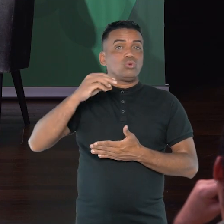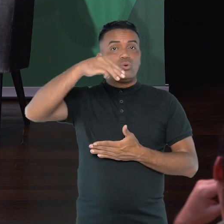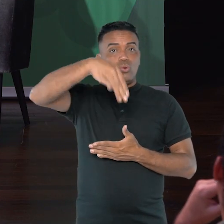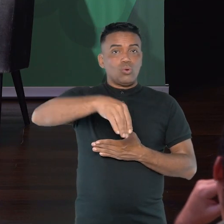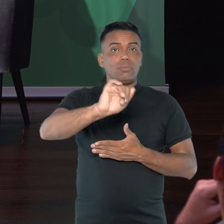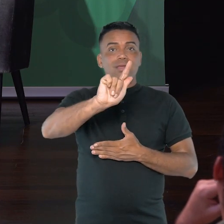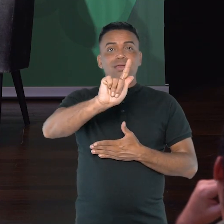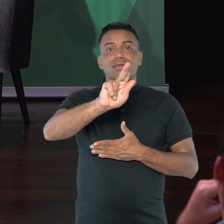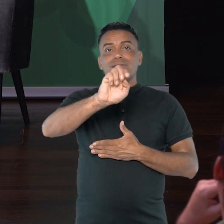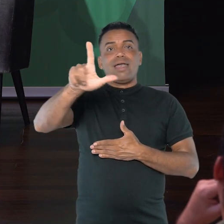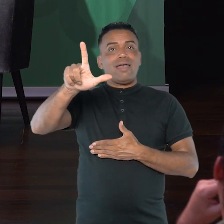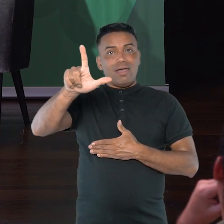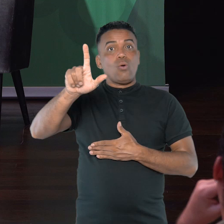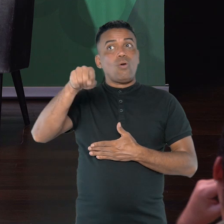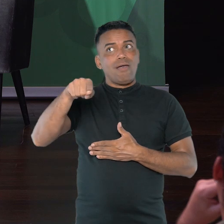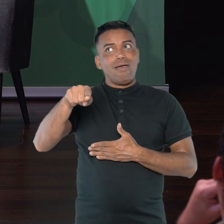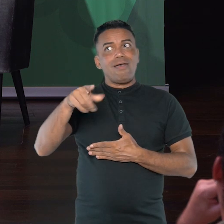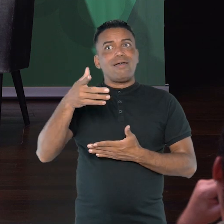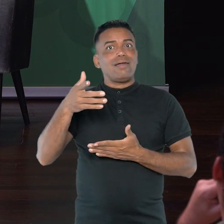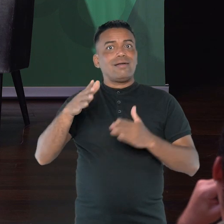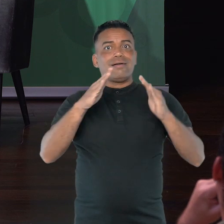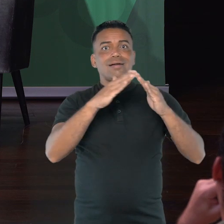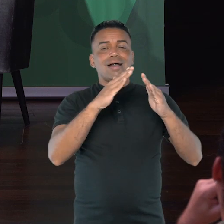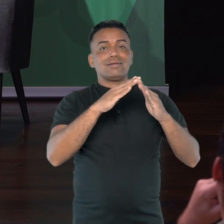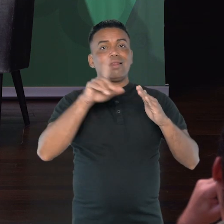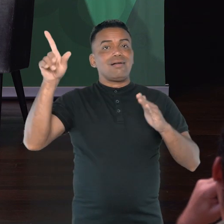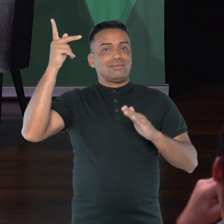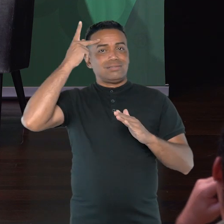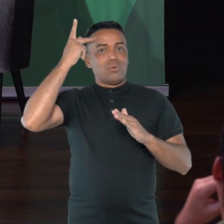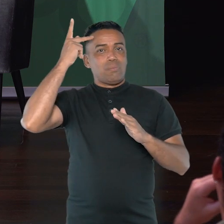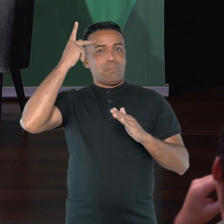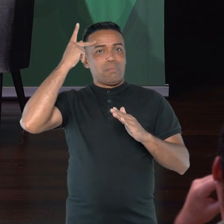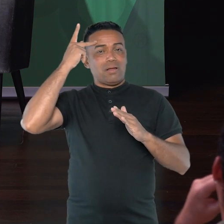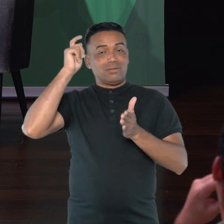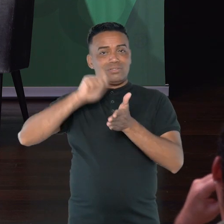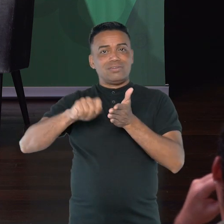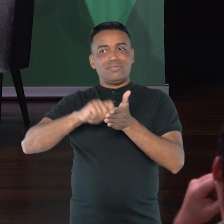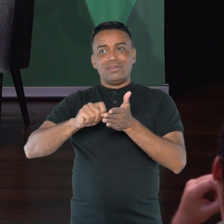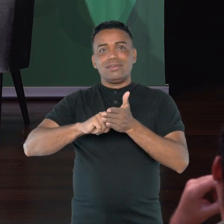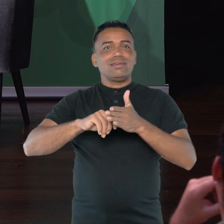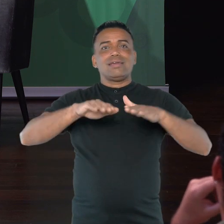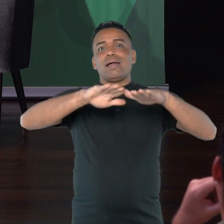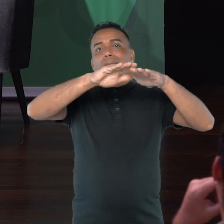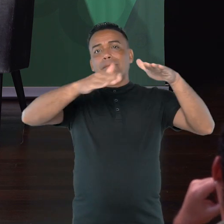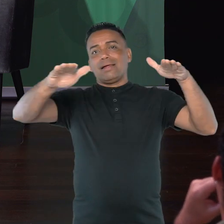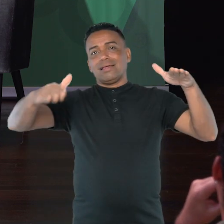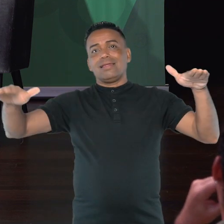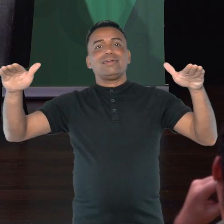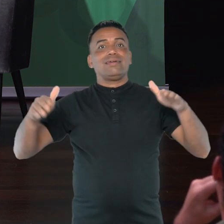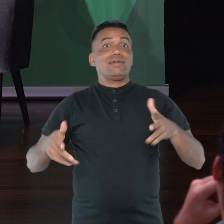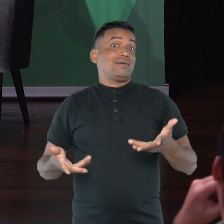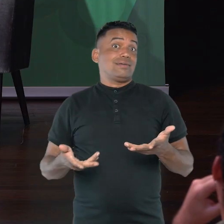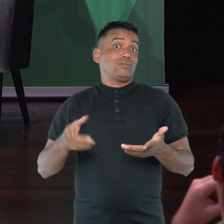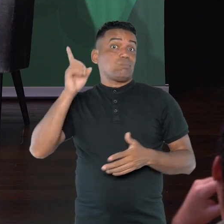Chucho Santillana morava na Aclimação, em São Paulo, sabe? Então, escrevia sobre pradarias, sobre faroeste, nunca